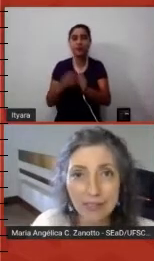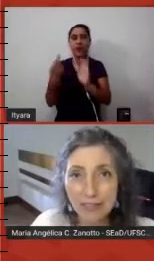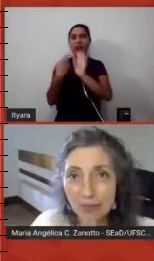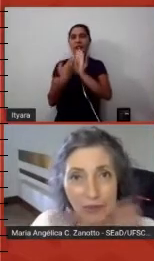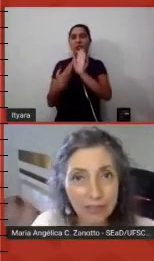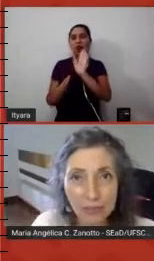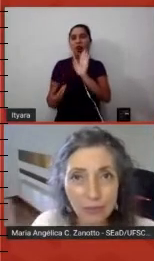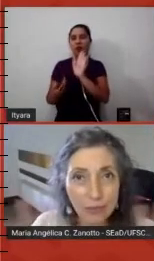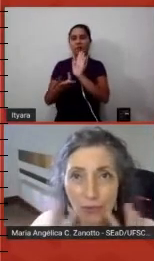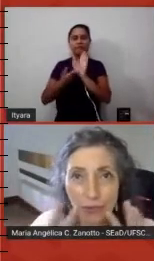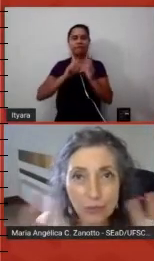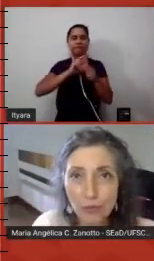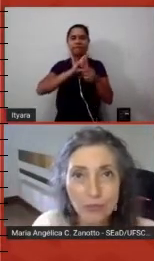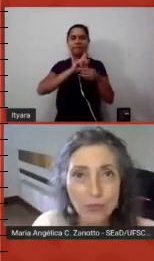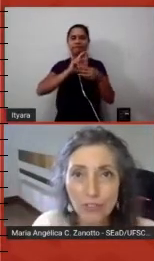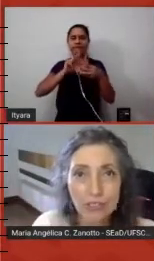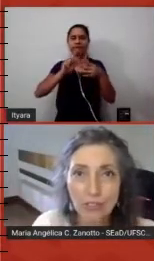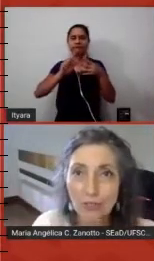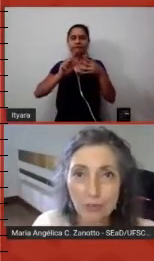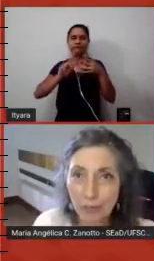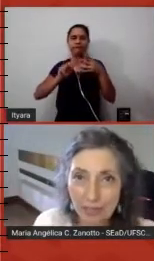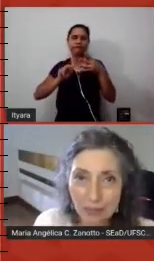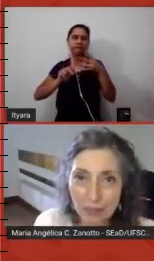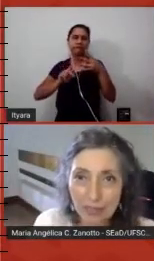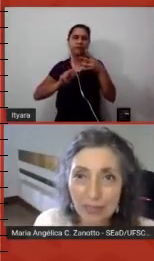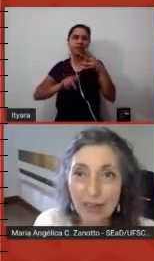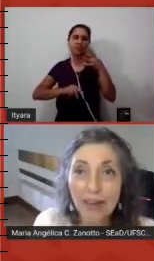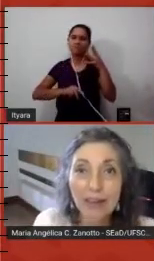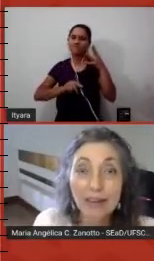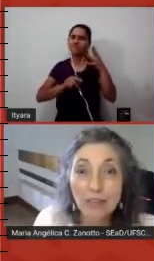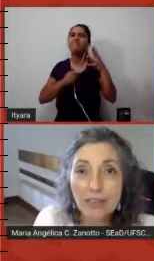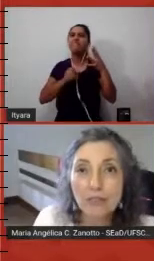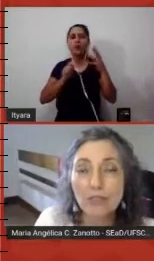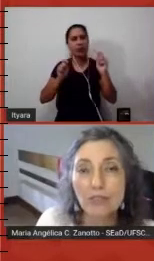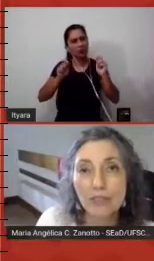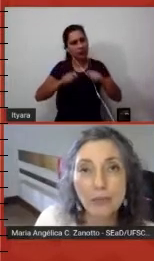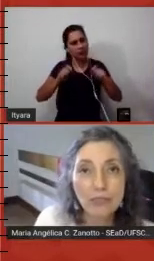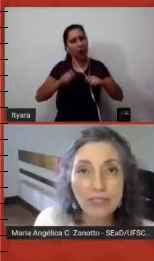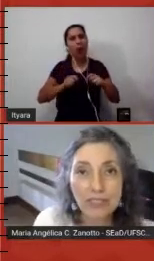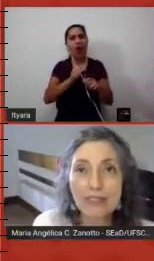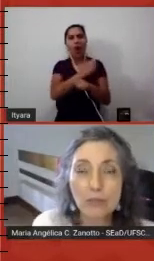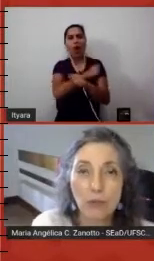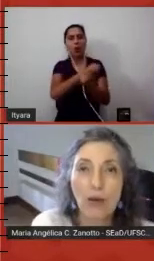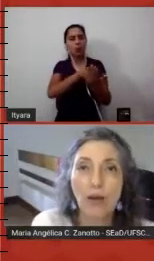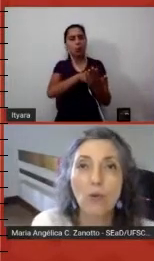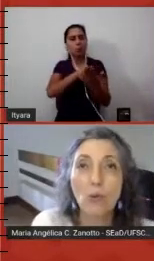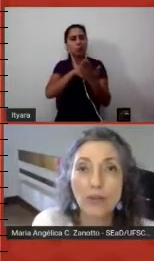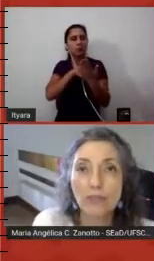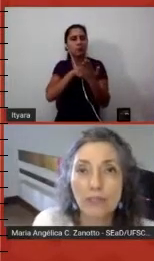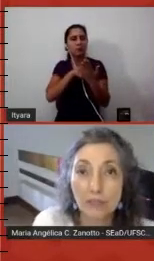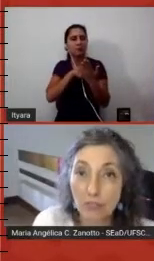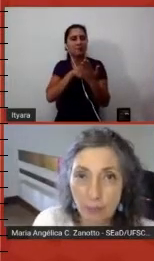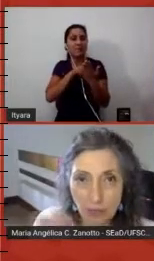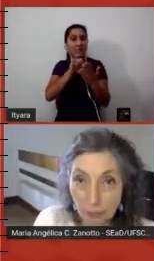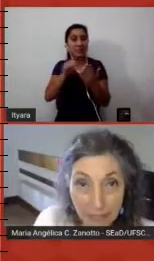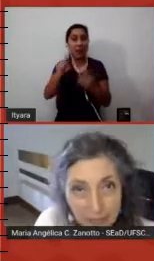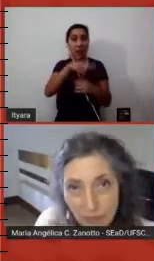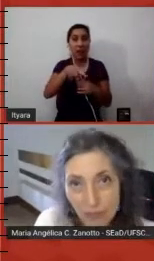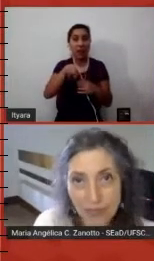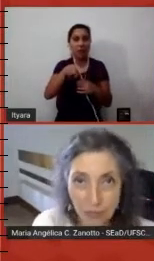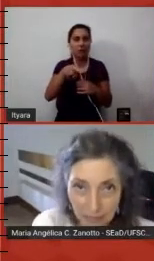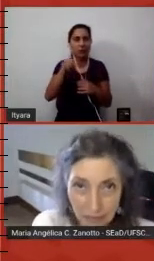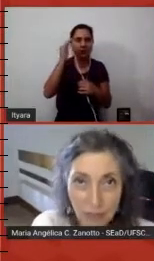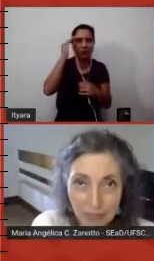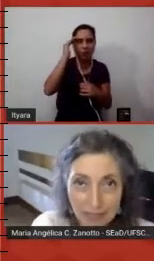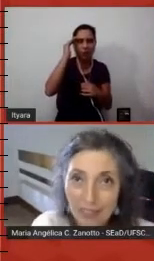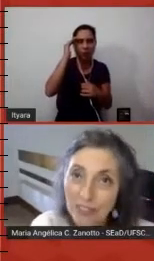relatórios, existem todo o conjunto de instrumentos em que os alunos vão demonstrando o quanto eles estão se aproximando